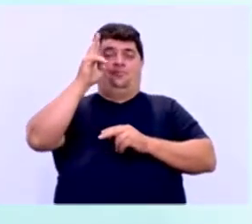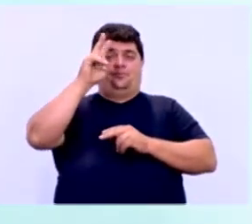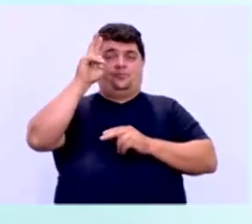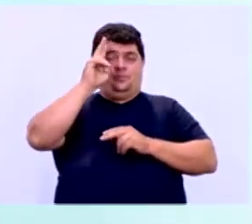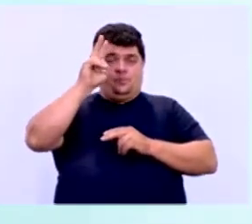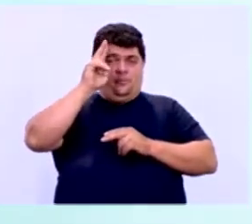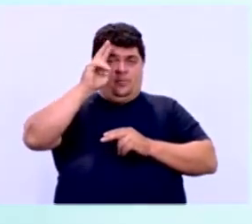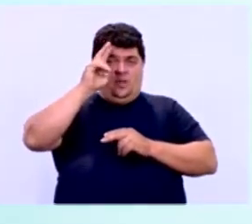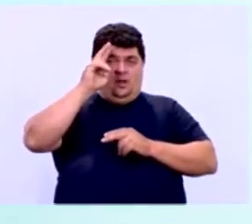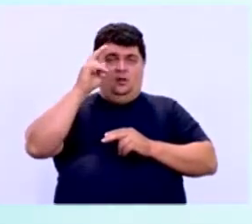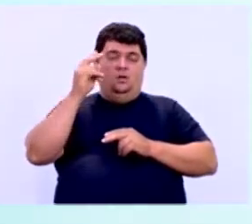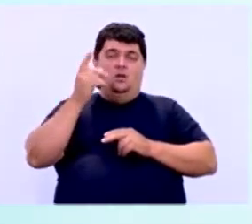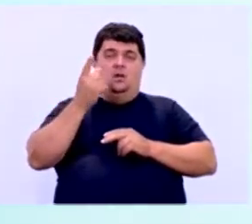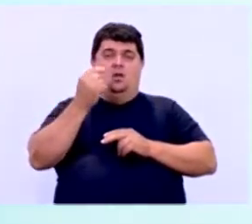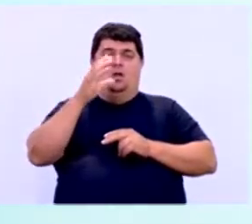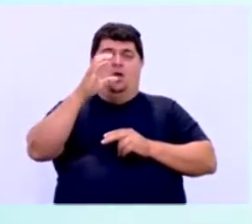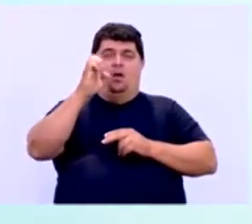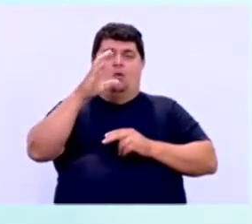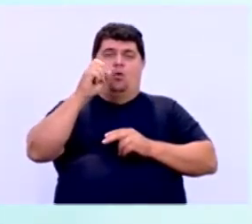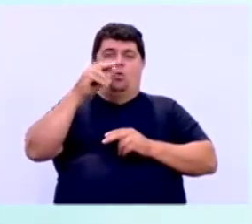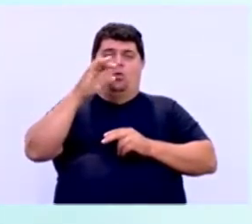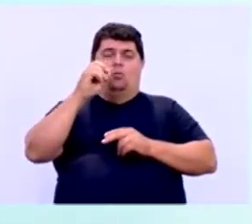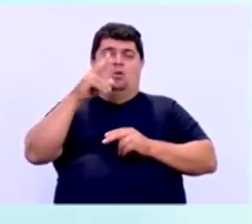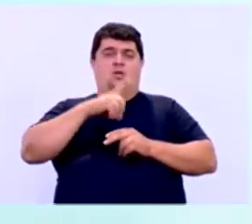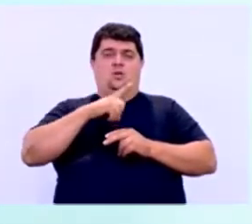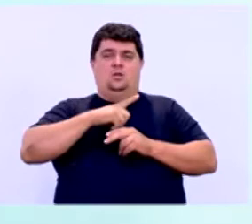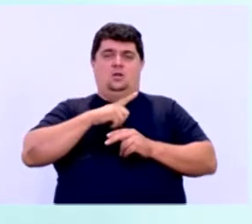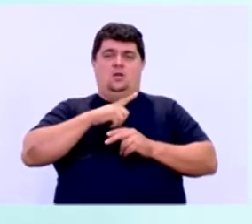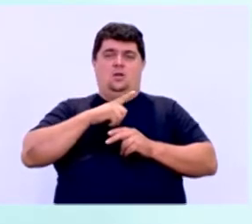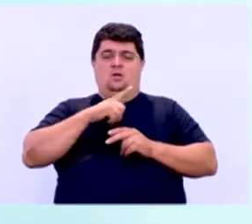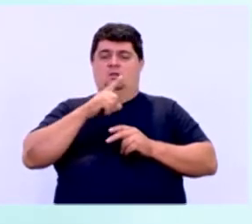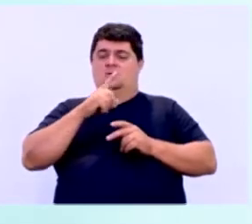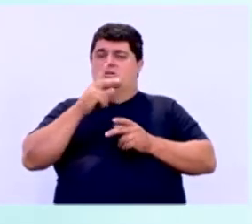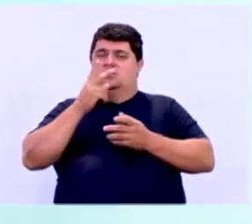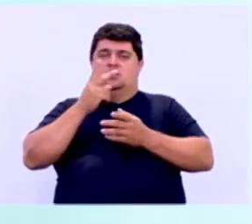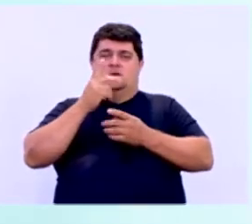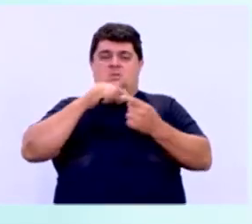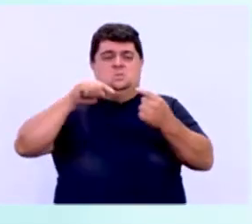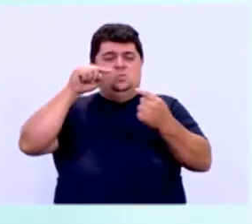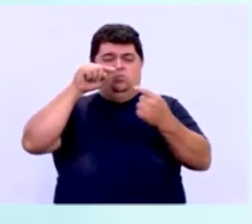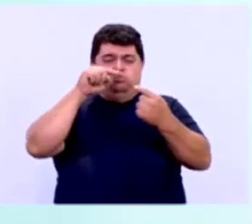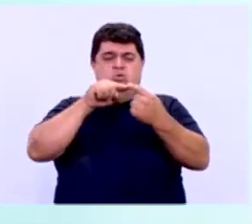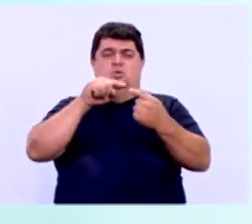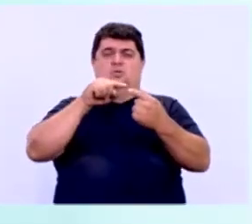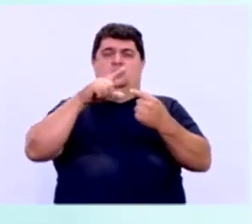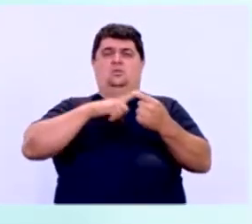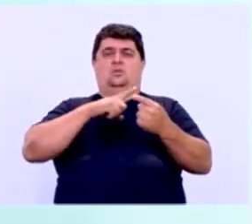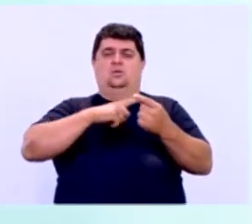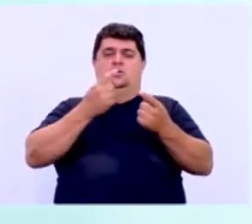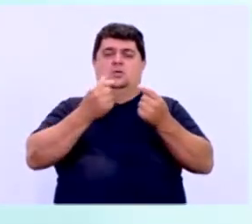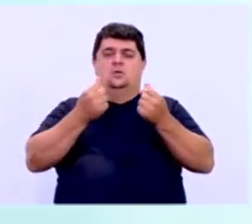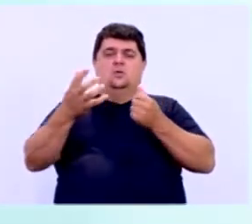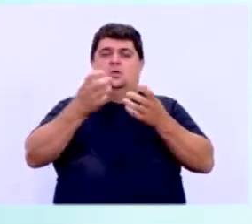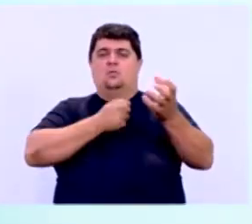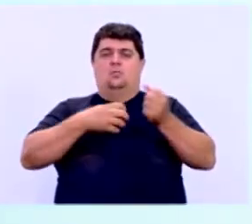a economia influencia diretamente o administrador financeiro na coleta desse recurso,